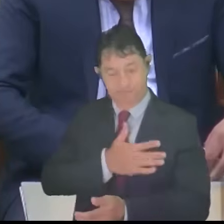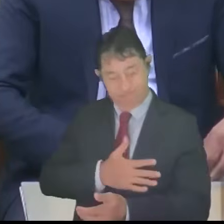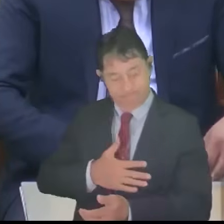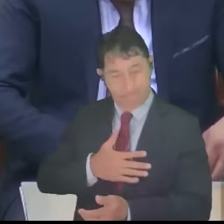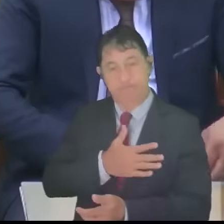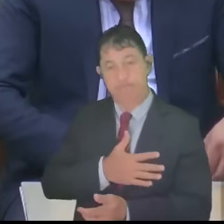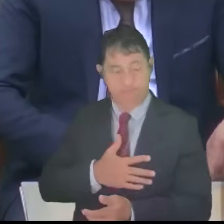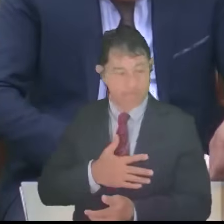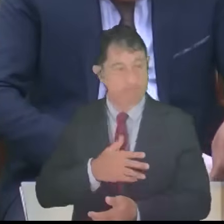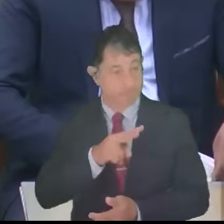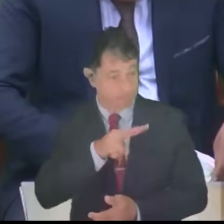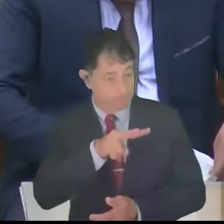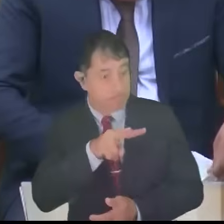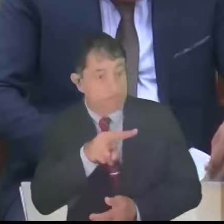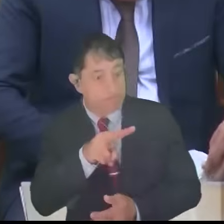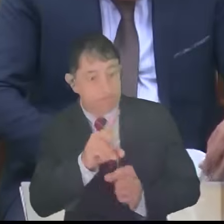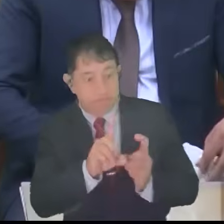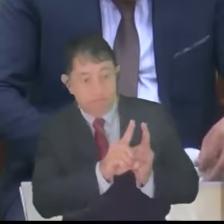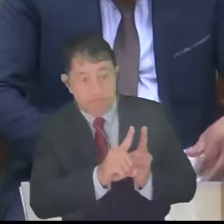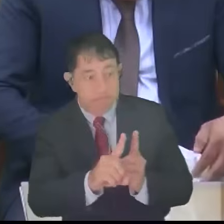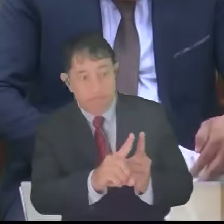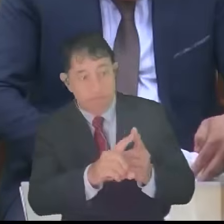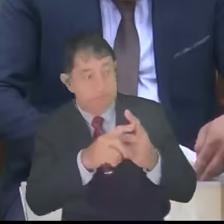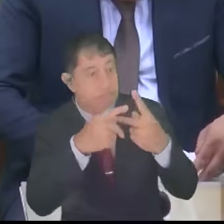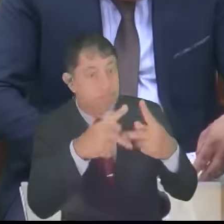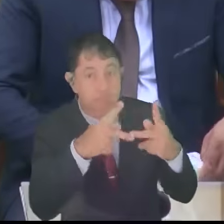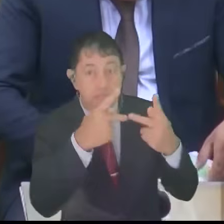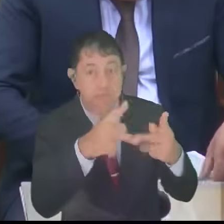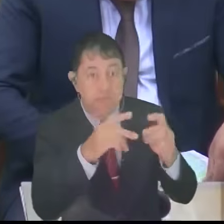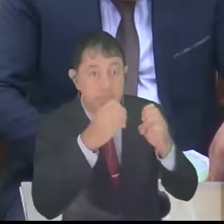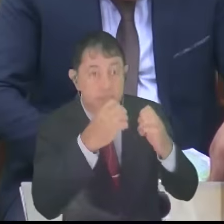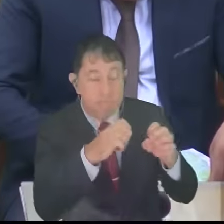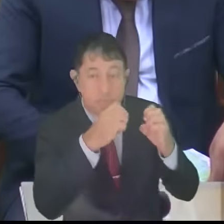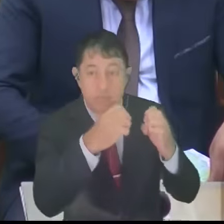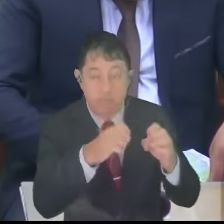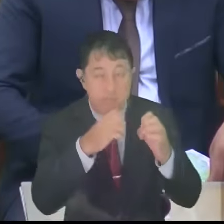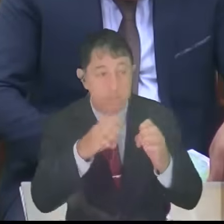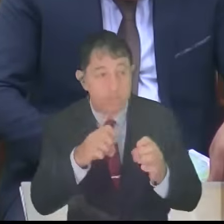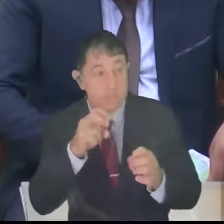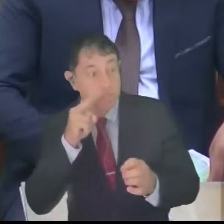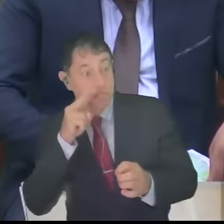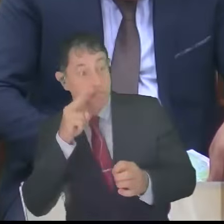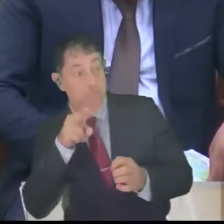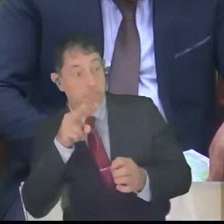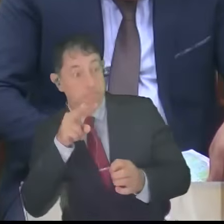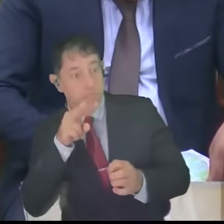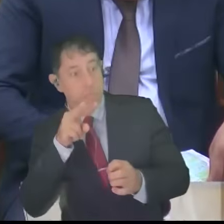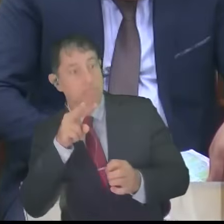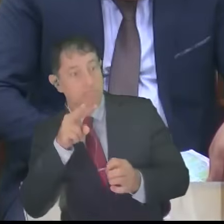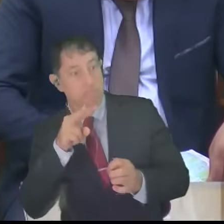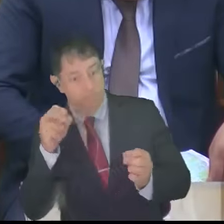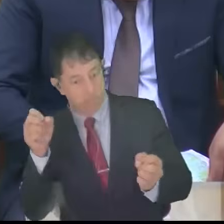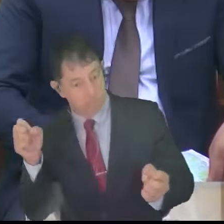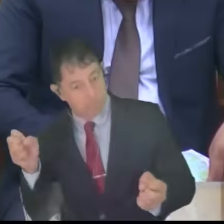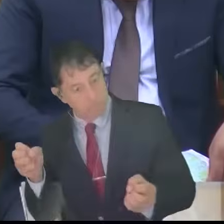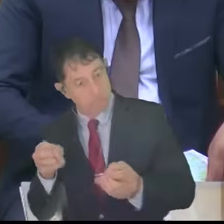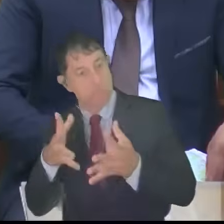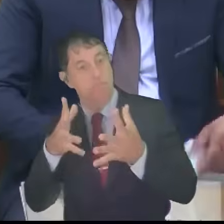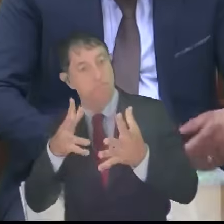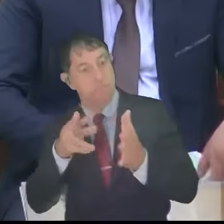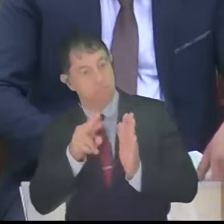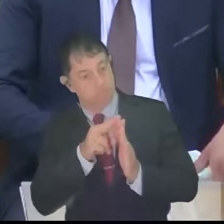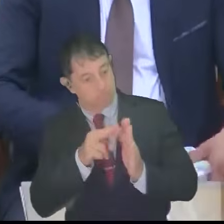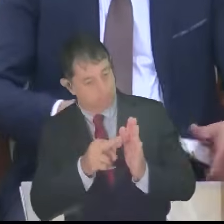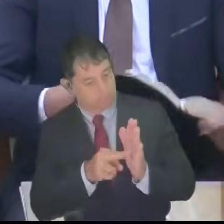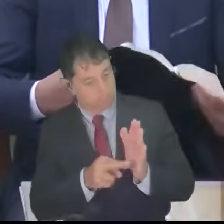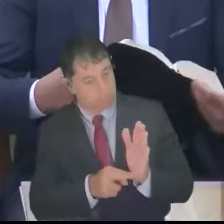resultados, quando ele viu as maravilhas, quando ele viu as curas, o relatório de curas, o relatório de